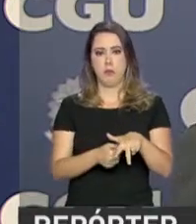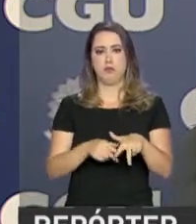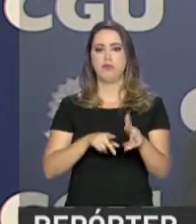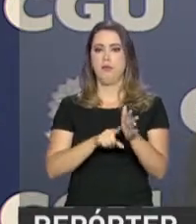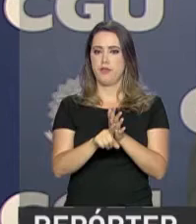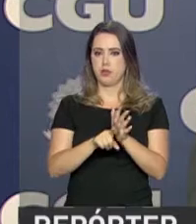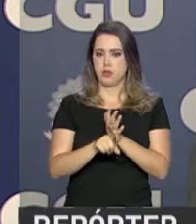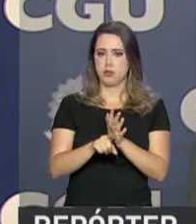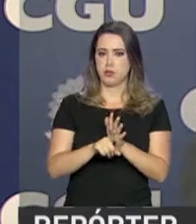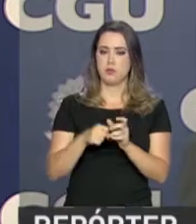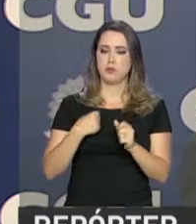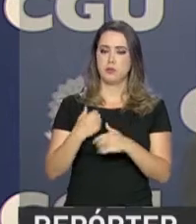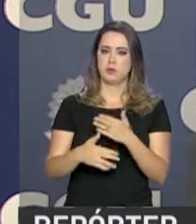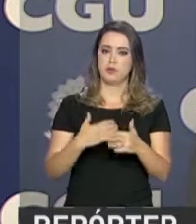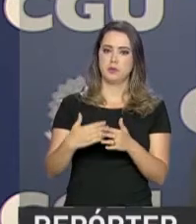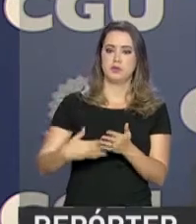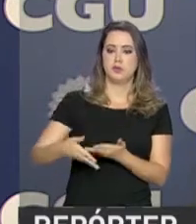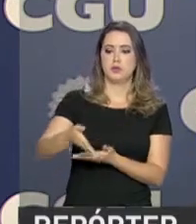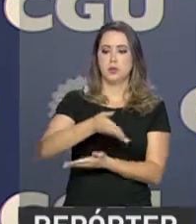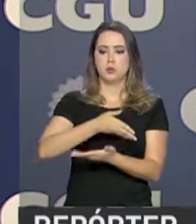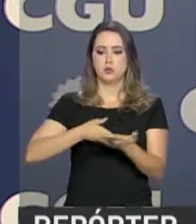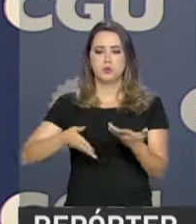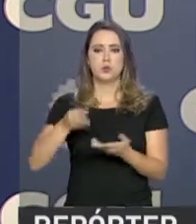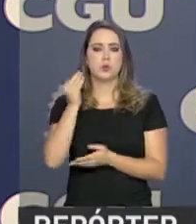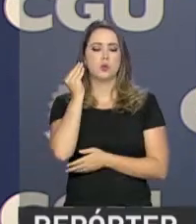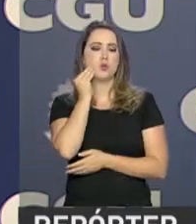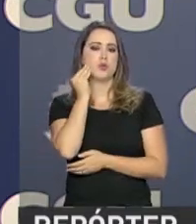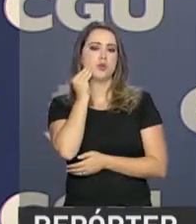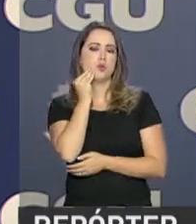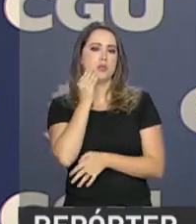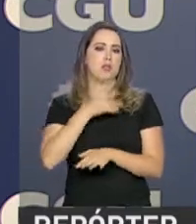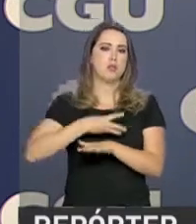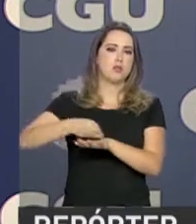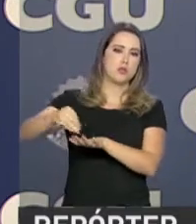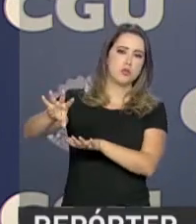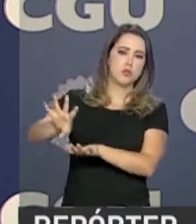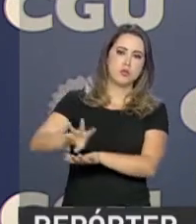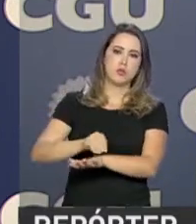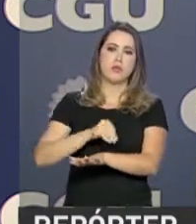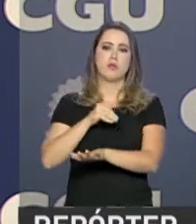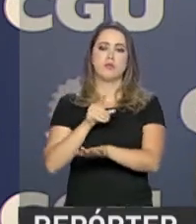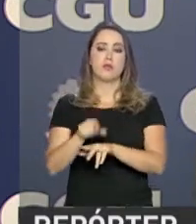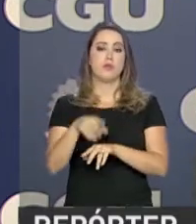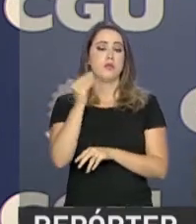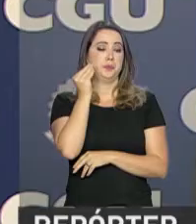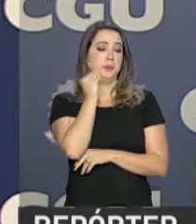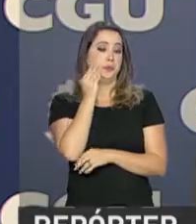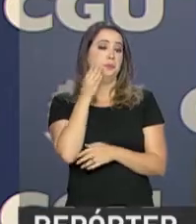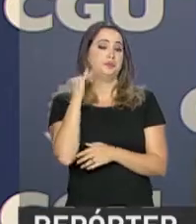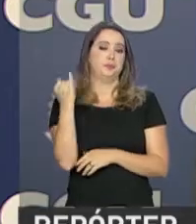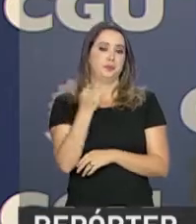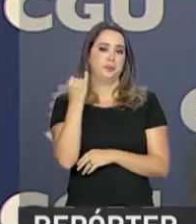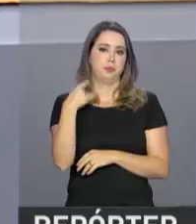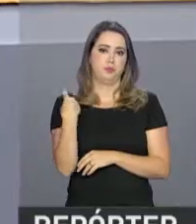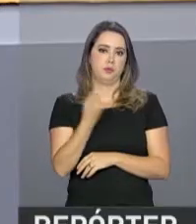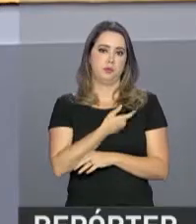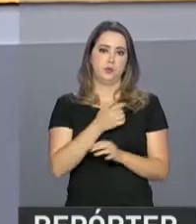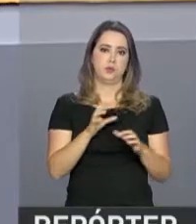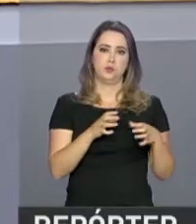pode evoluir na troca de informações e no intercâmbio de experiências dos nossos